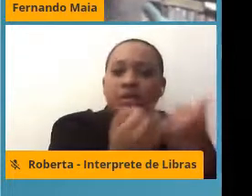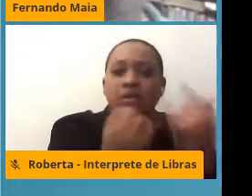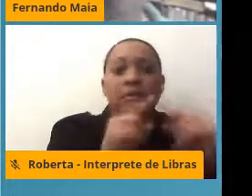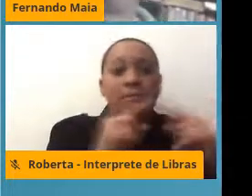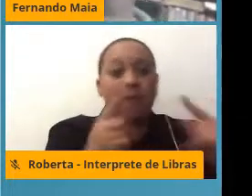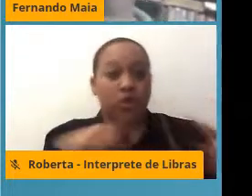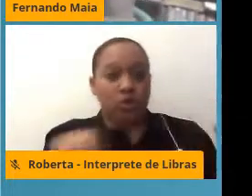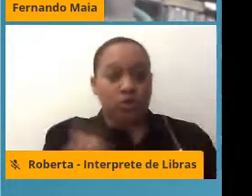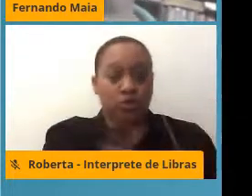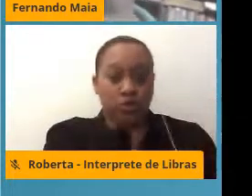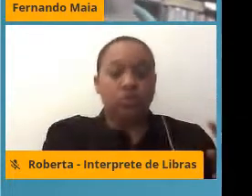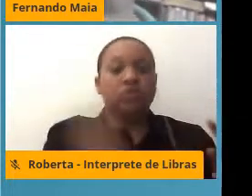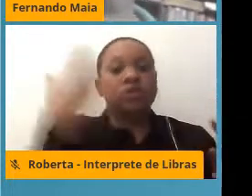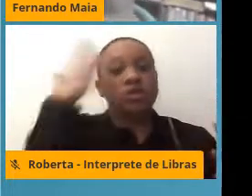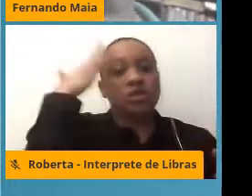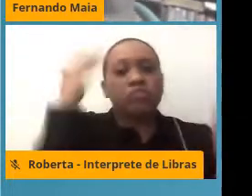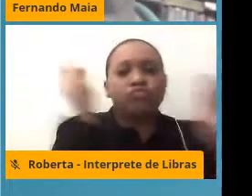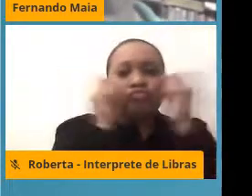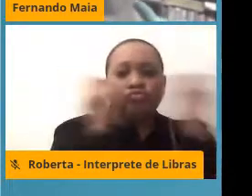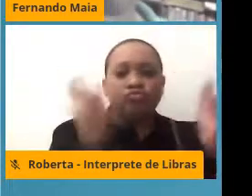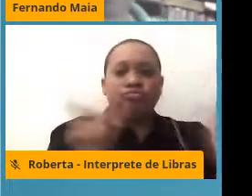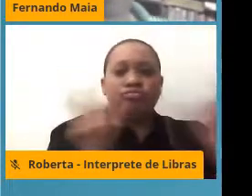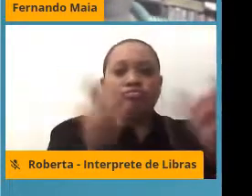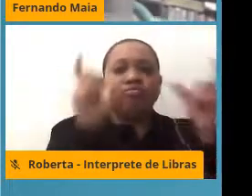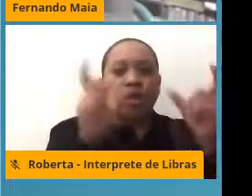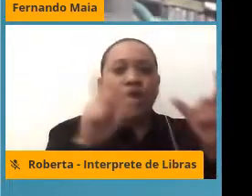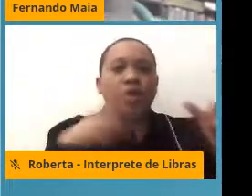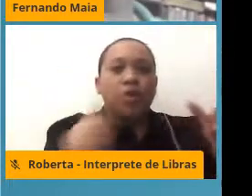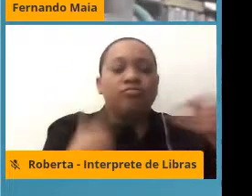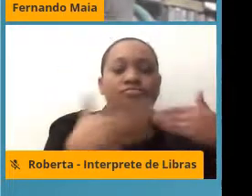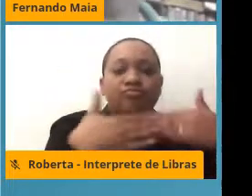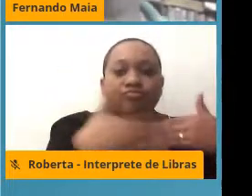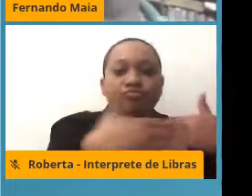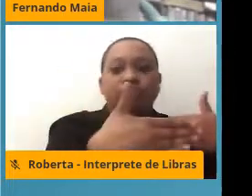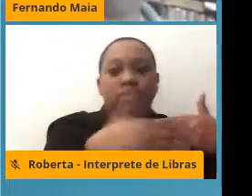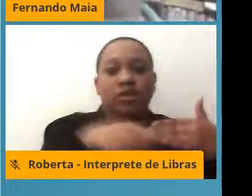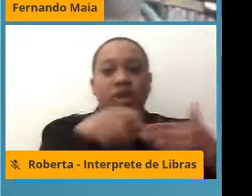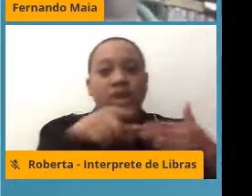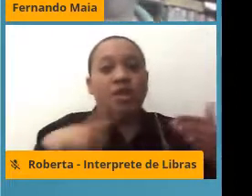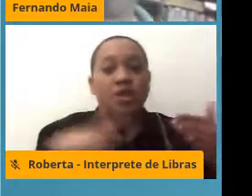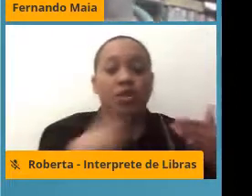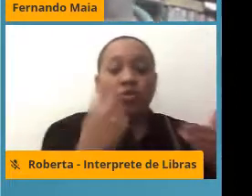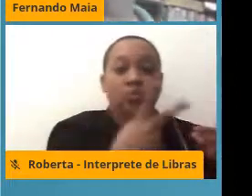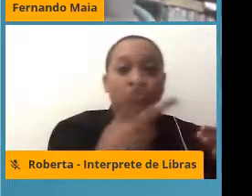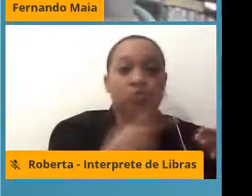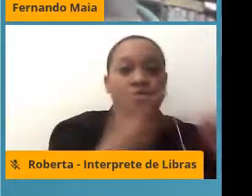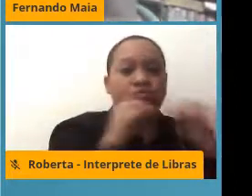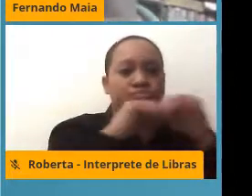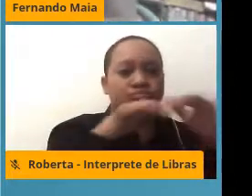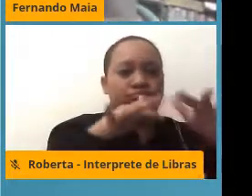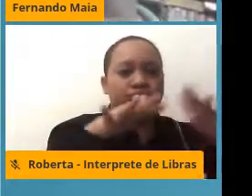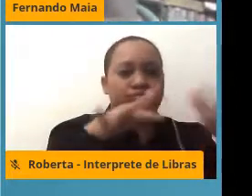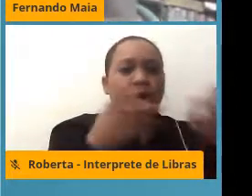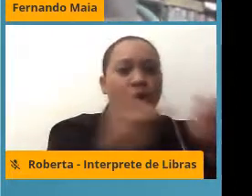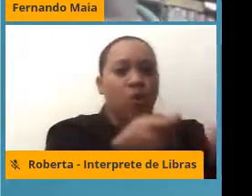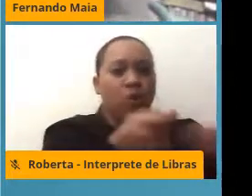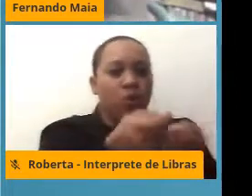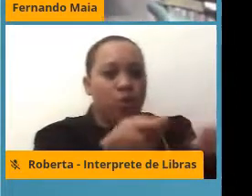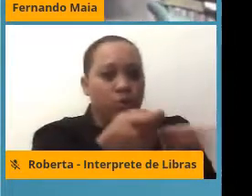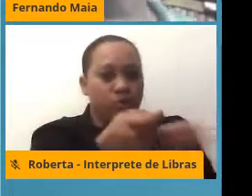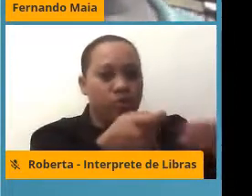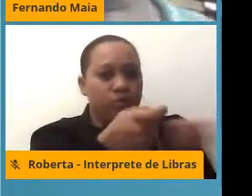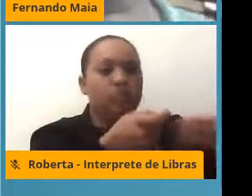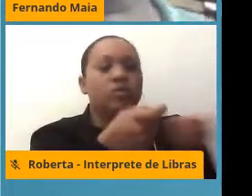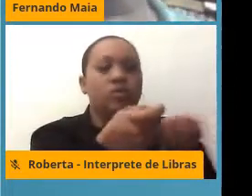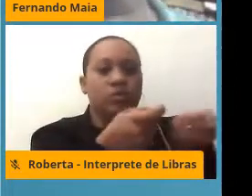sorte, teve a dispersão que esse teve. E essas 2 epidemias foram controladas, os dois